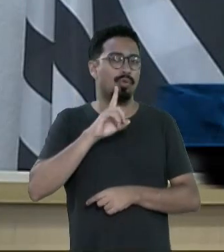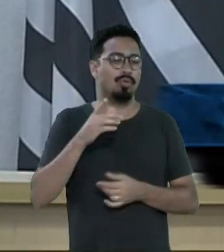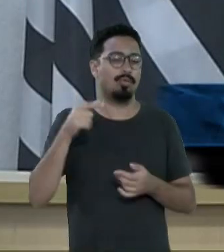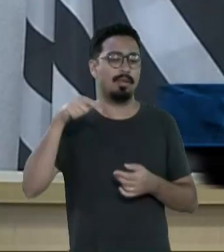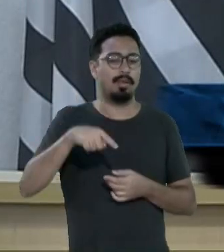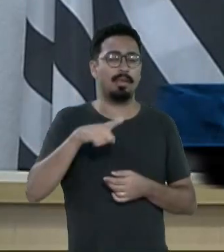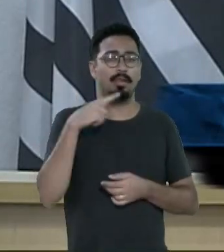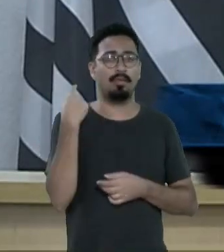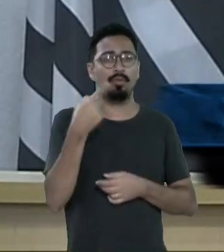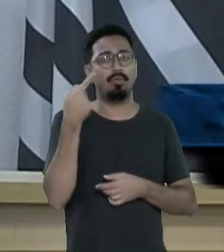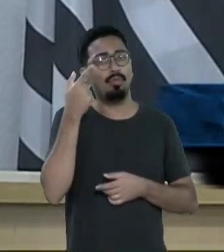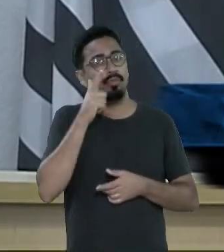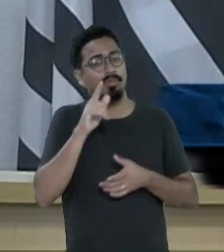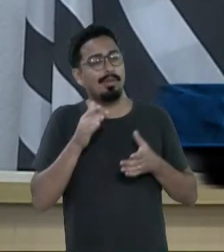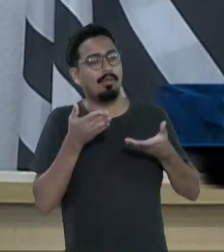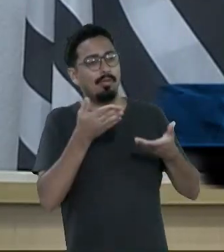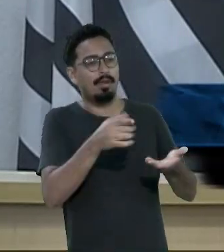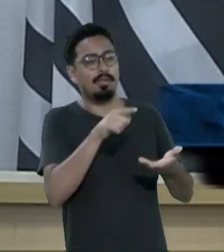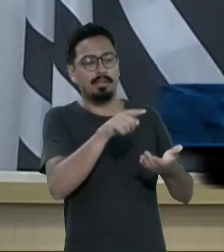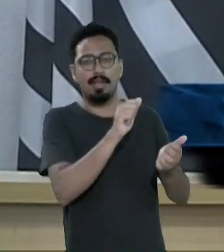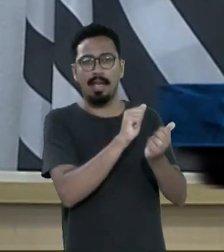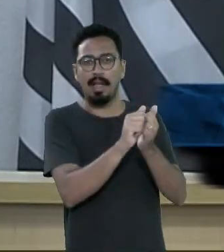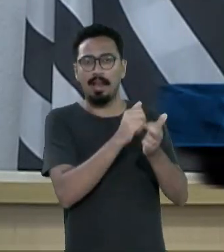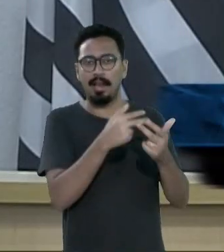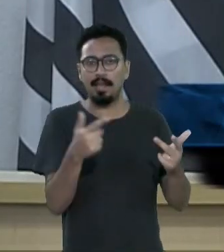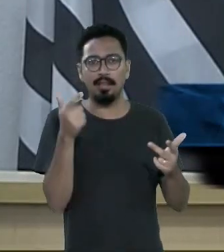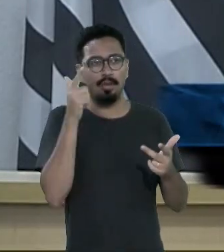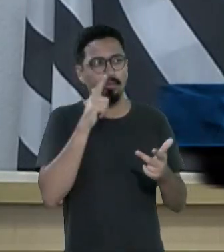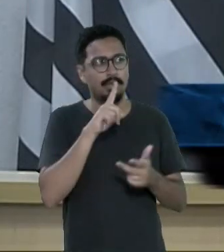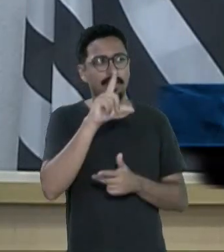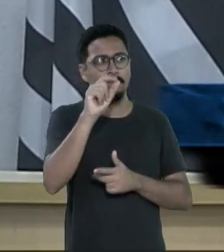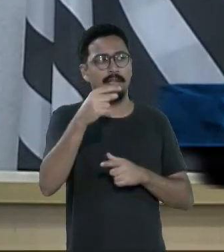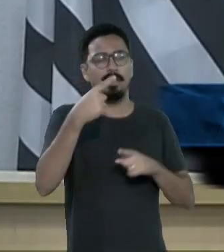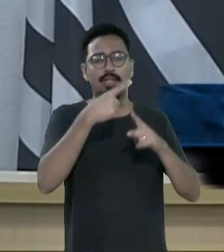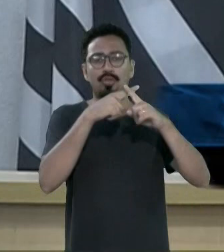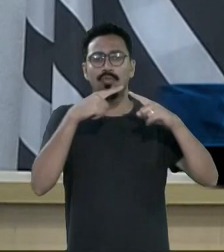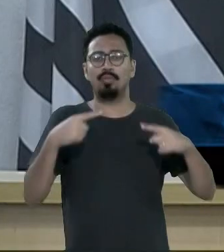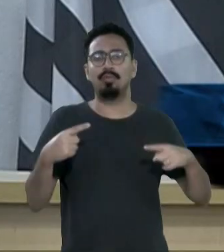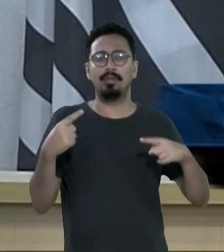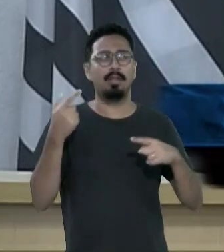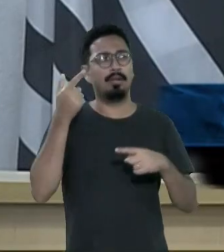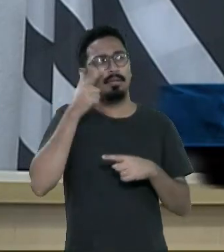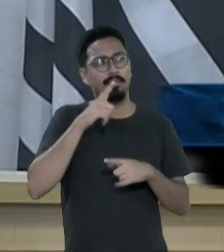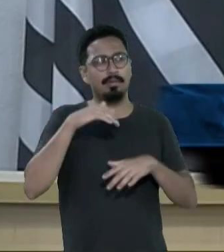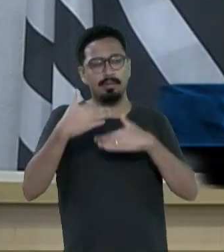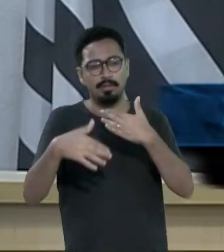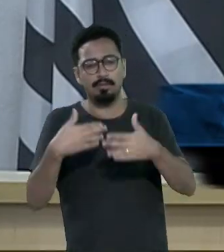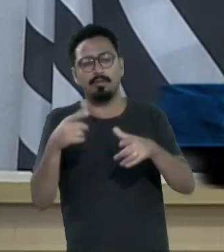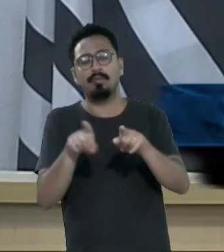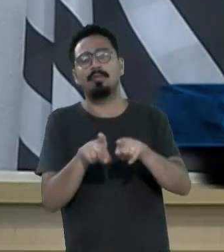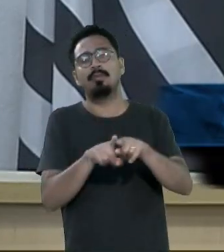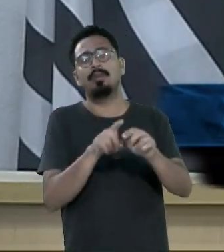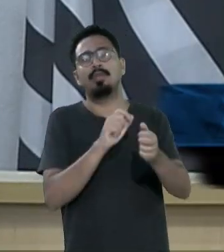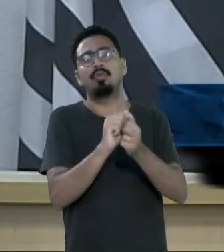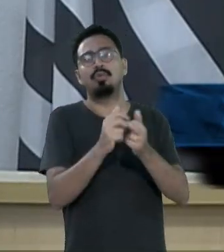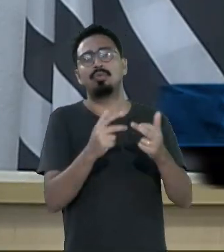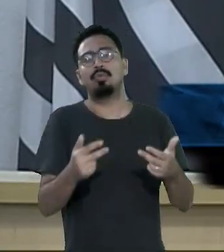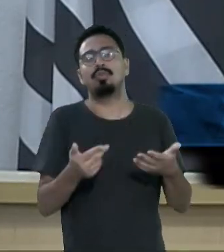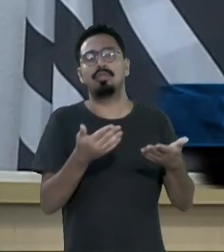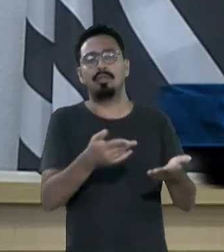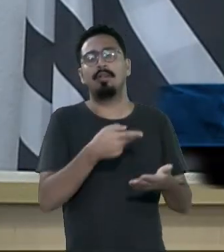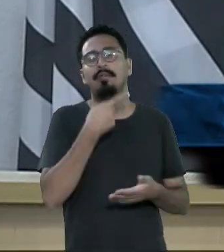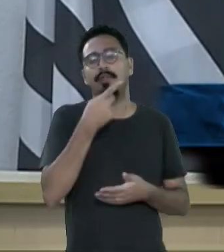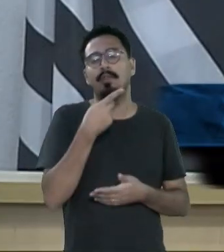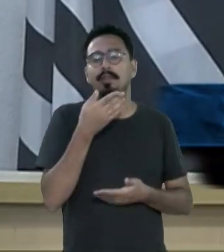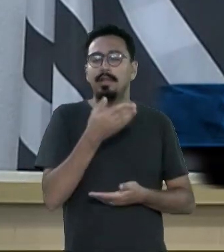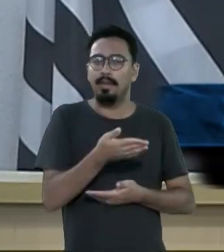vereador Rodson Lima Bob falou sobre a entrega de escrituras de conjuntos habitacionais de interesse social para as famílias do conjunto Valdomiro de Carvalho,